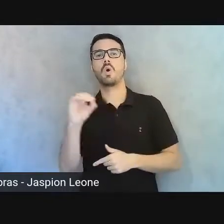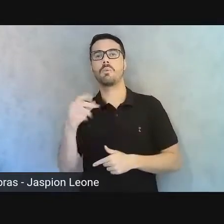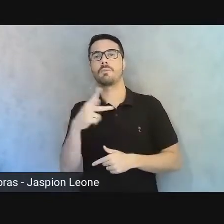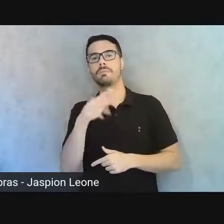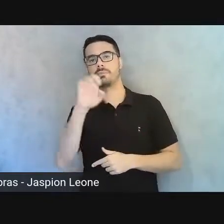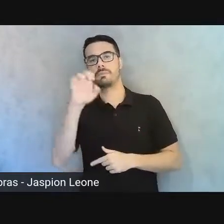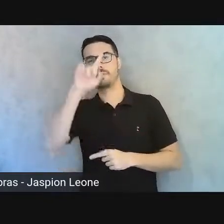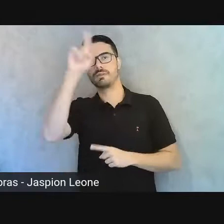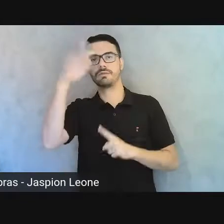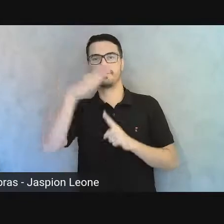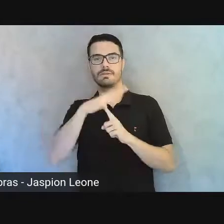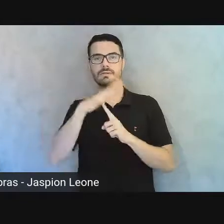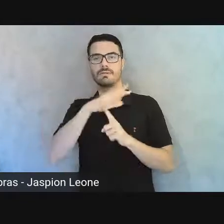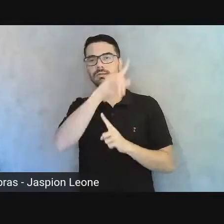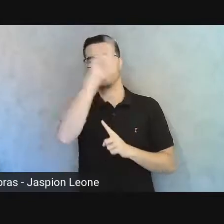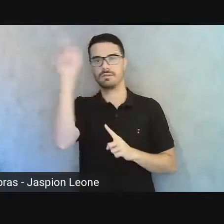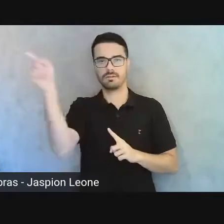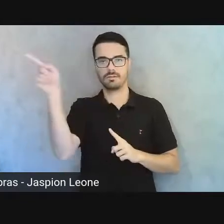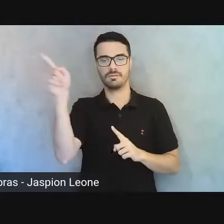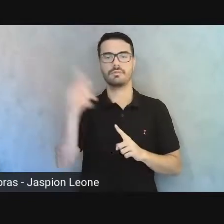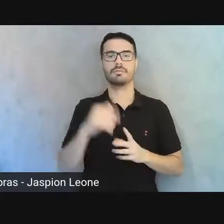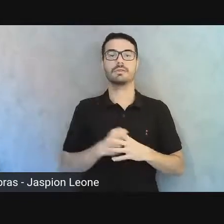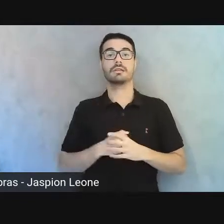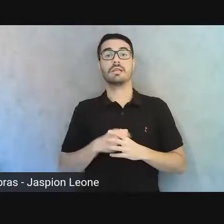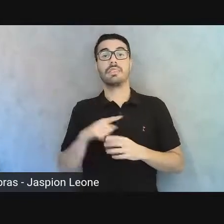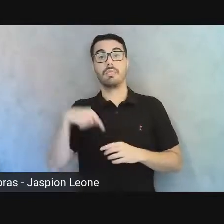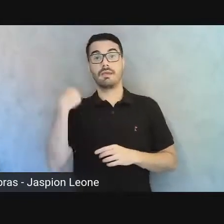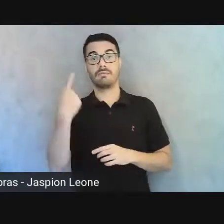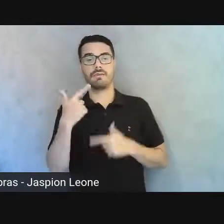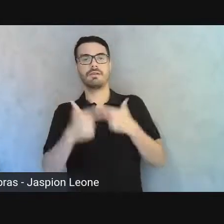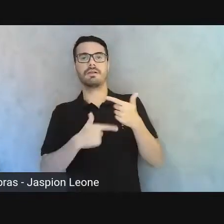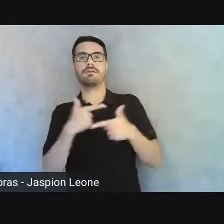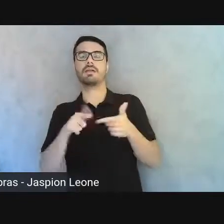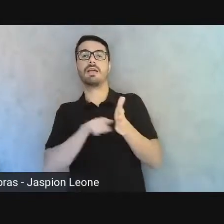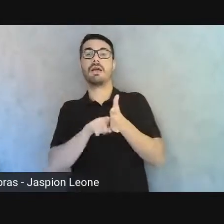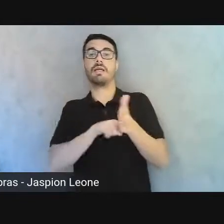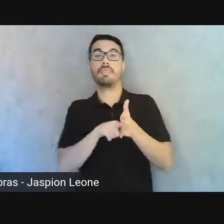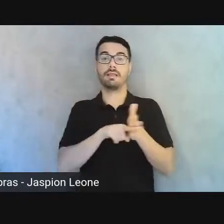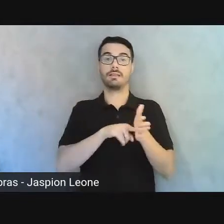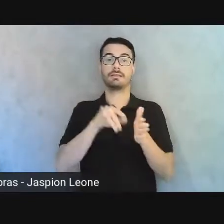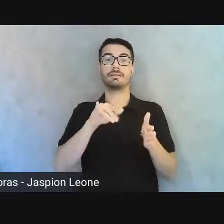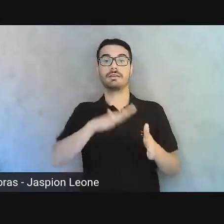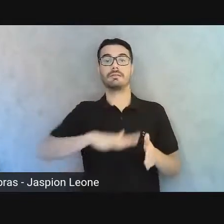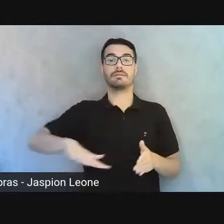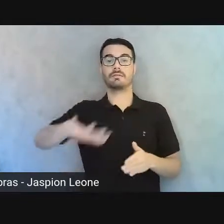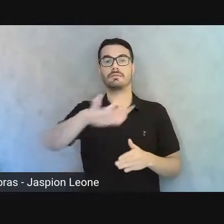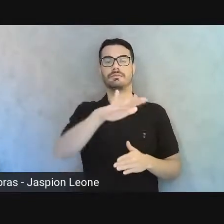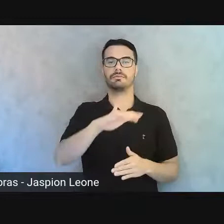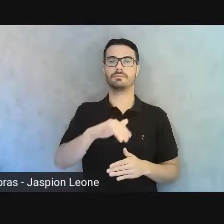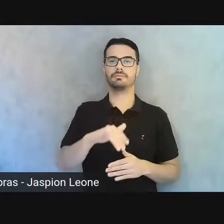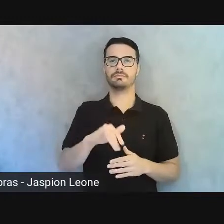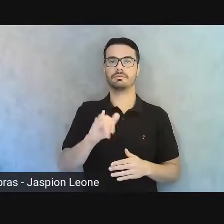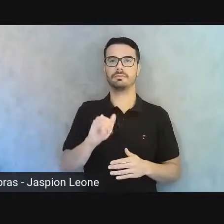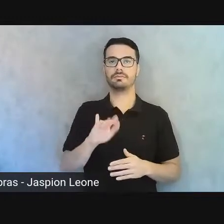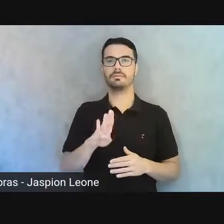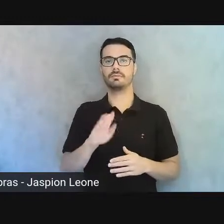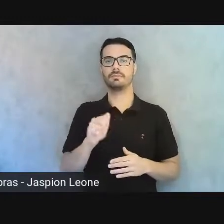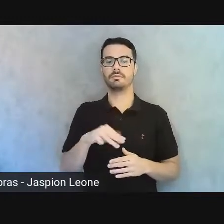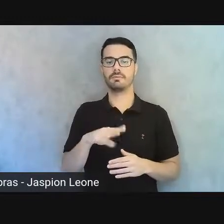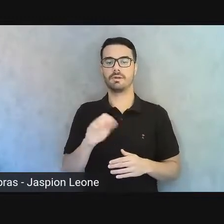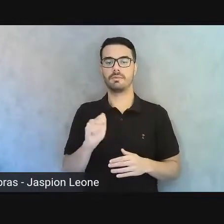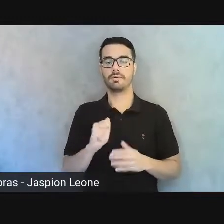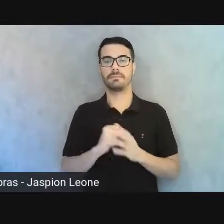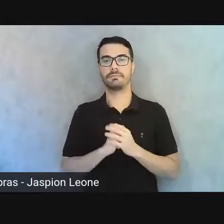Paranaense de Energia. Depois disso, eu atuei também como analista ambiental no IBAMA. Eu entrei no concurso de